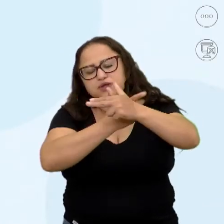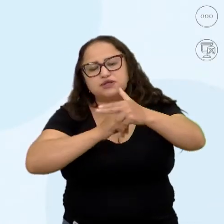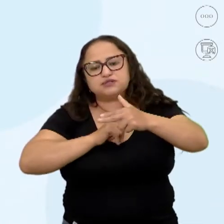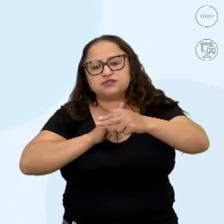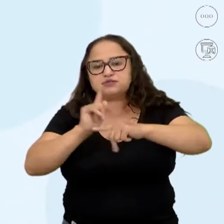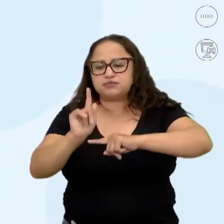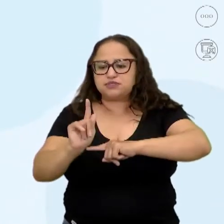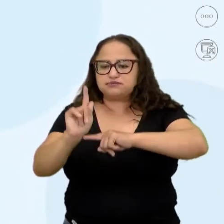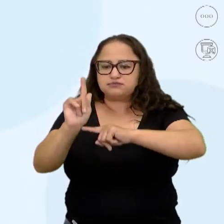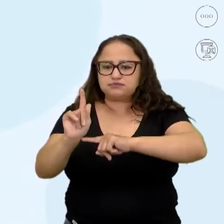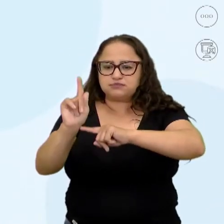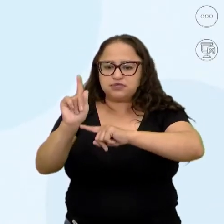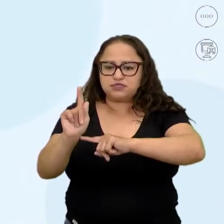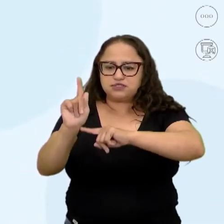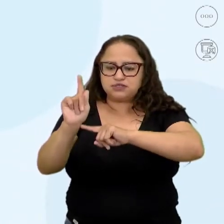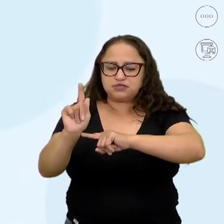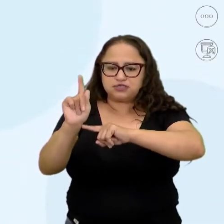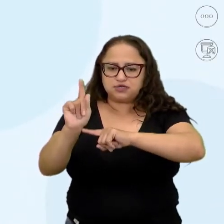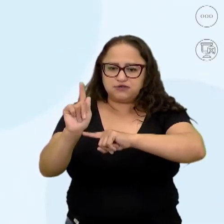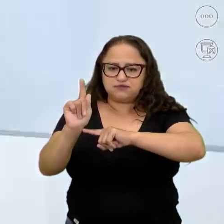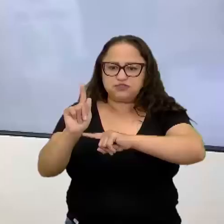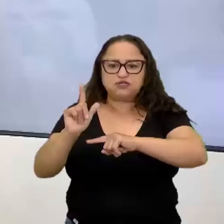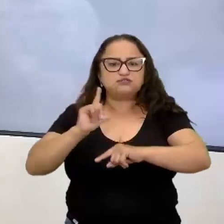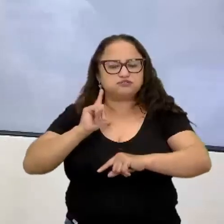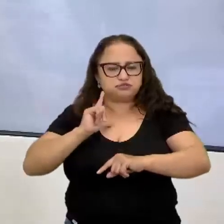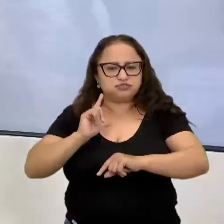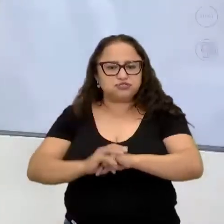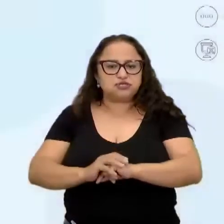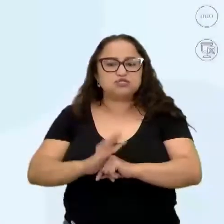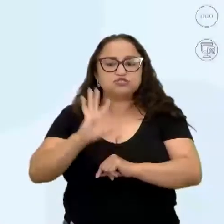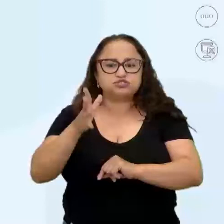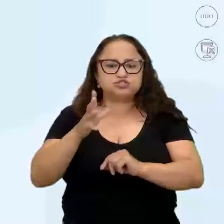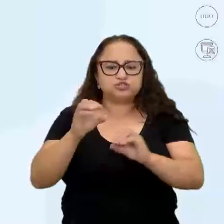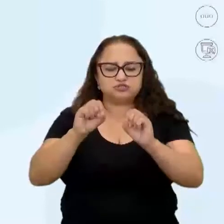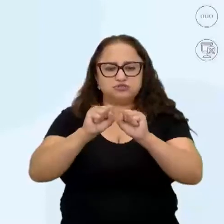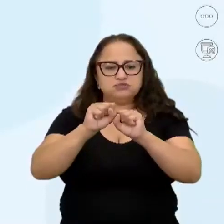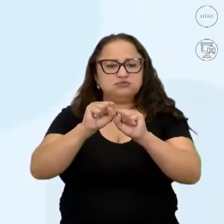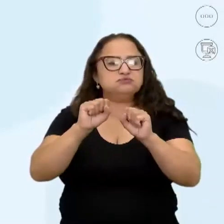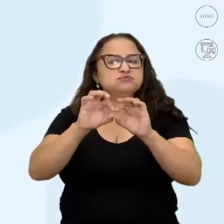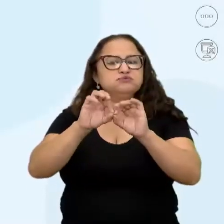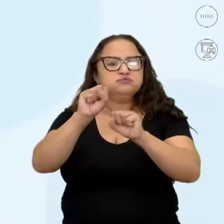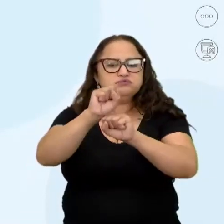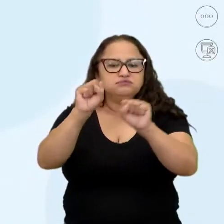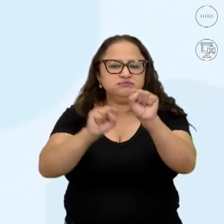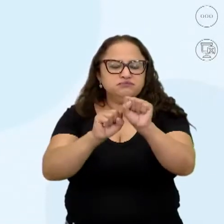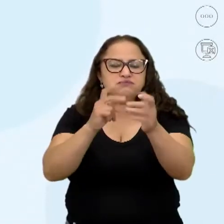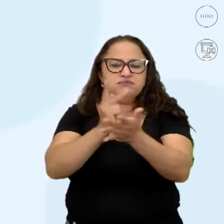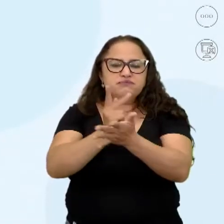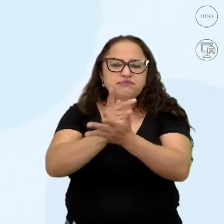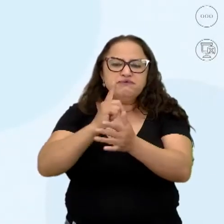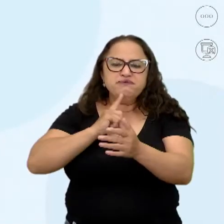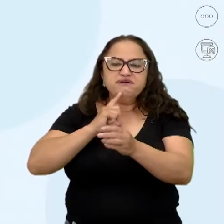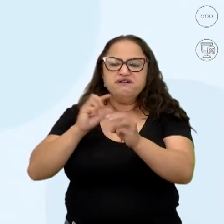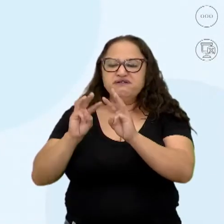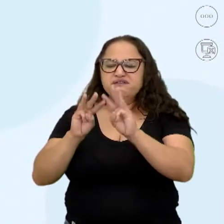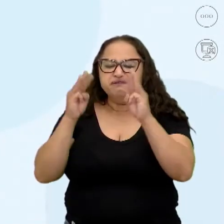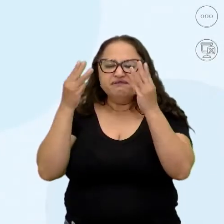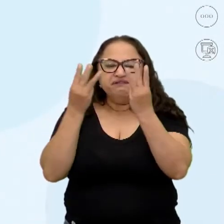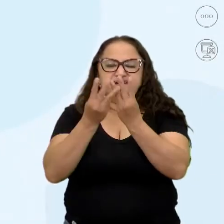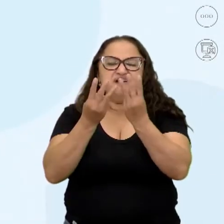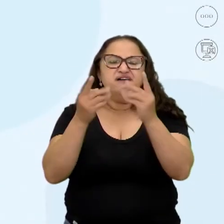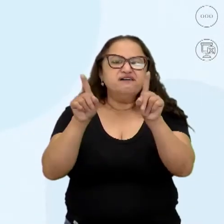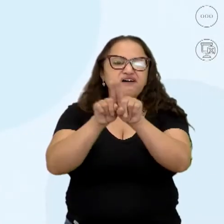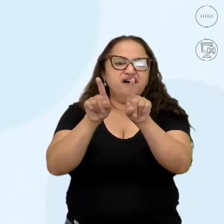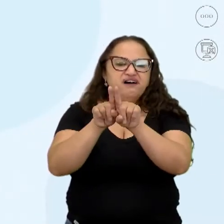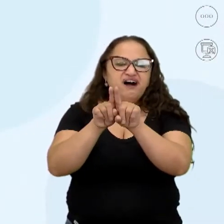gravidade, né? A gravidade que está aplicada naquele sistema no satélite depende de uma constante, né? A massa, e aí também